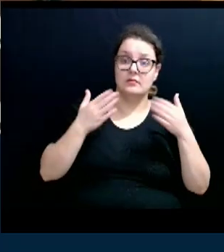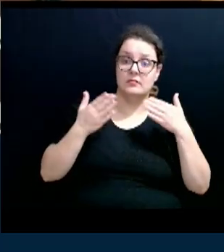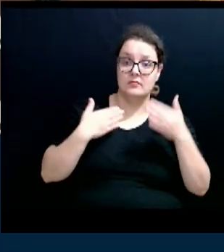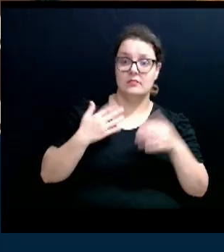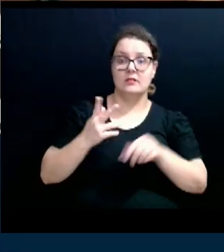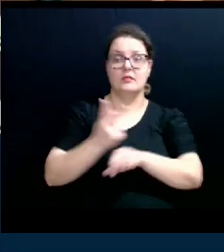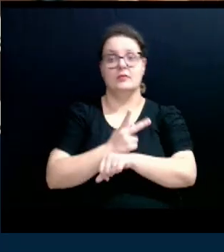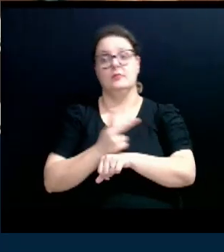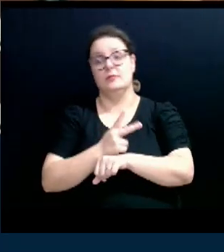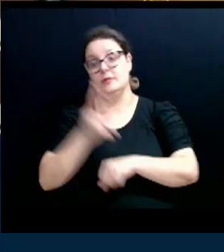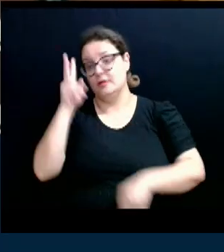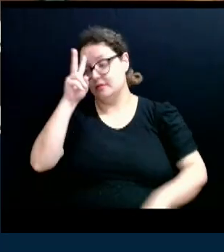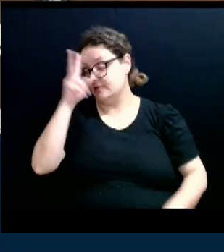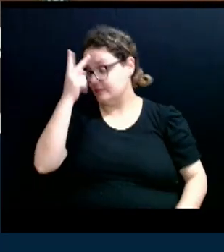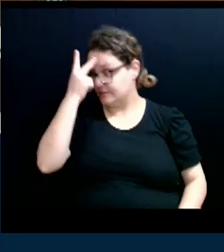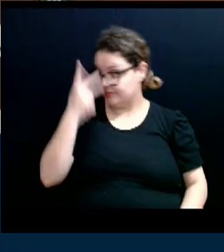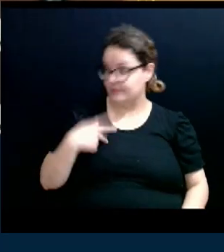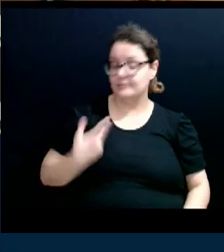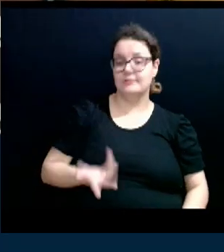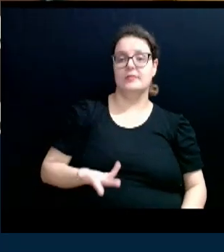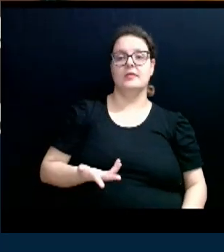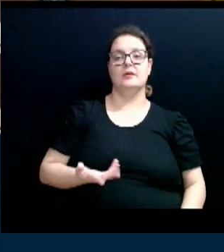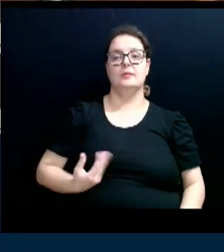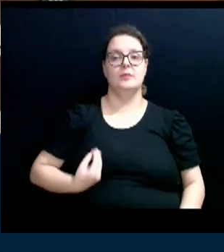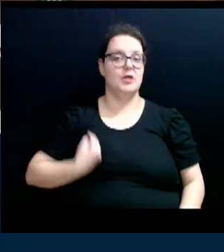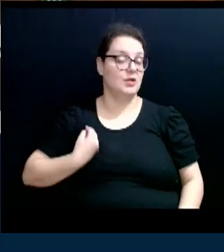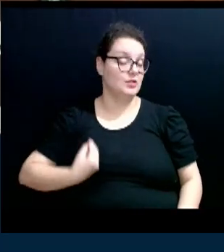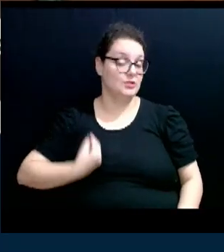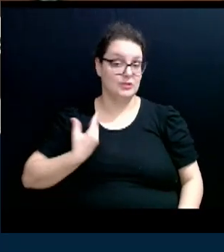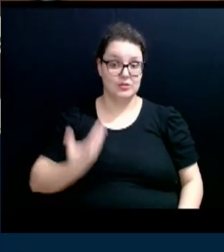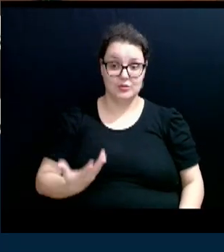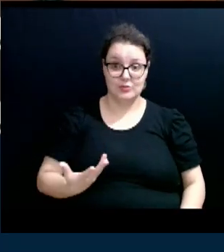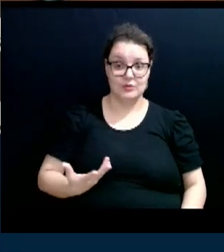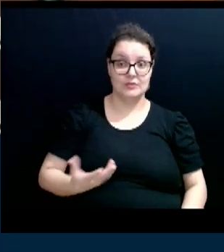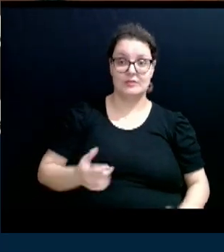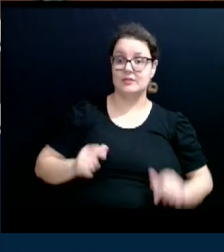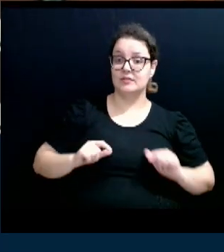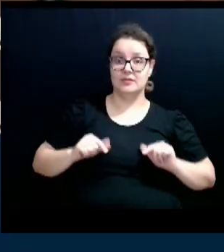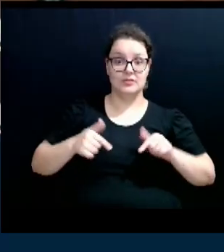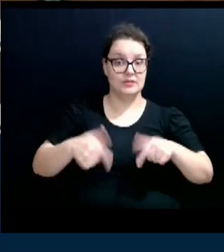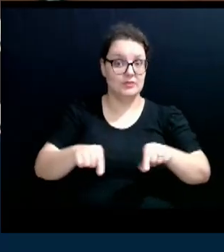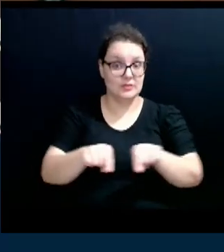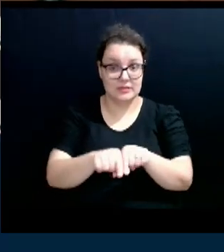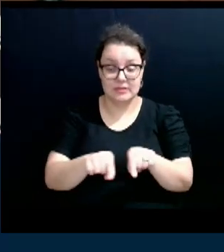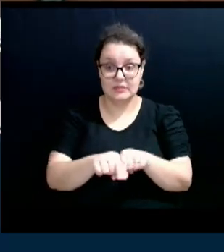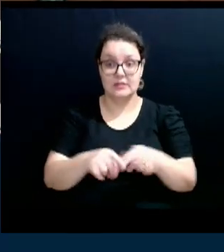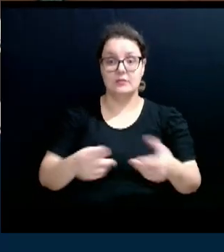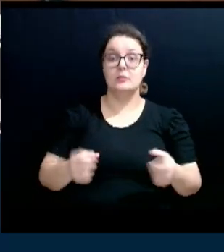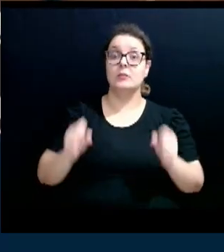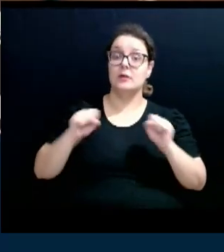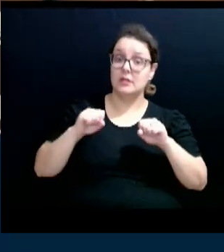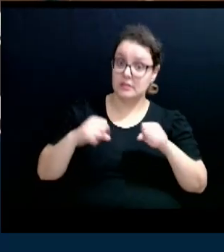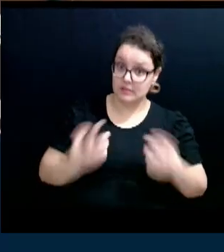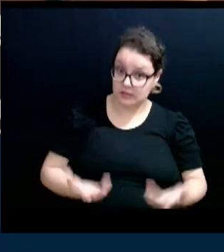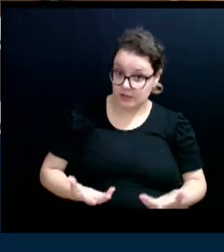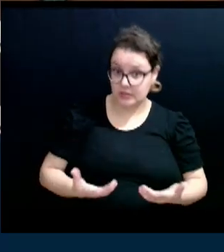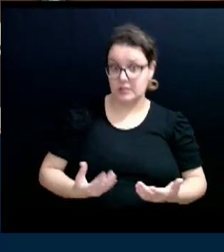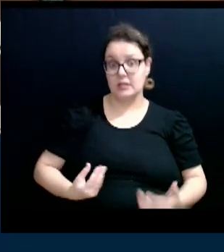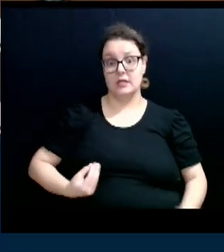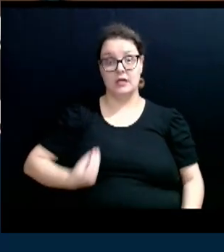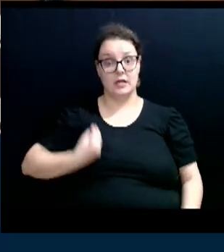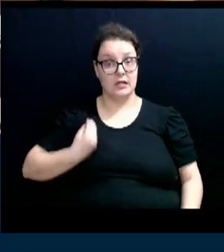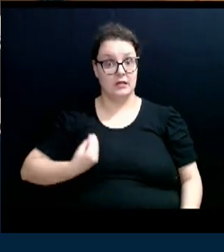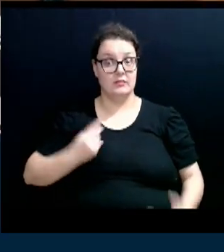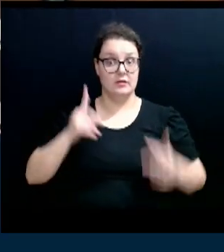as nossas histórias de vida, né? De luta também, porque sim, a vida é desafio, né? Folhear